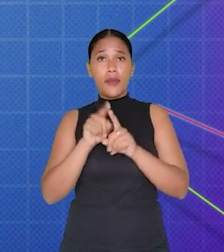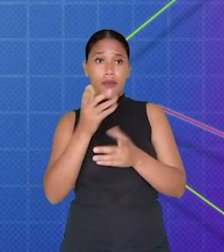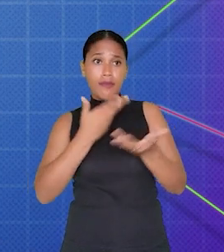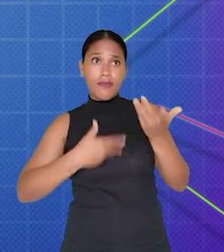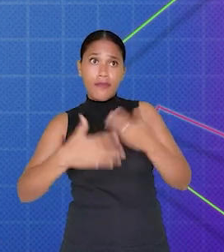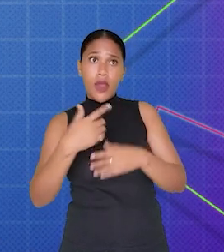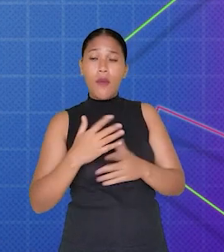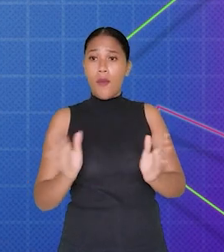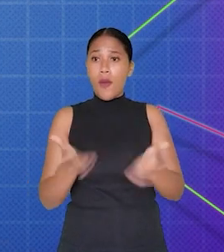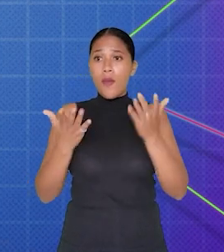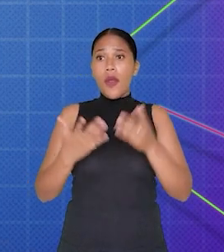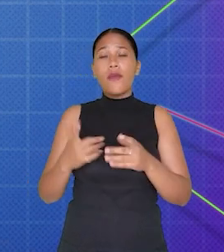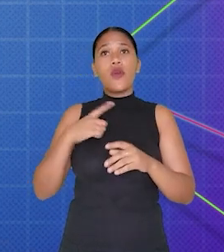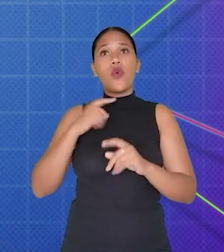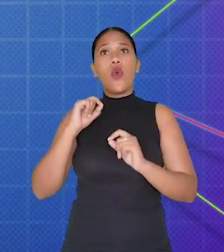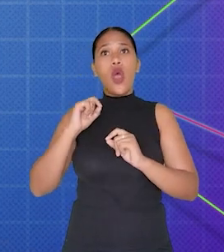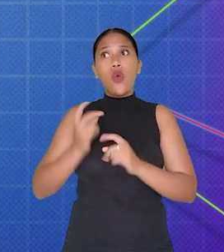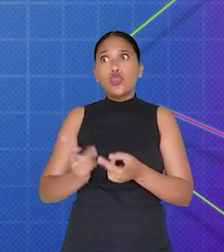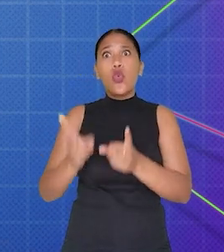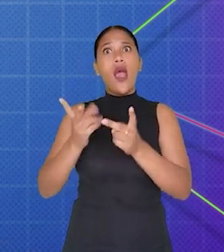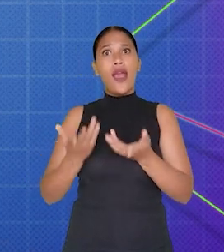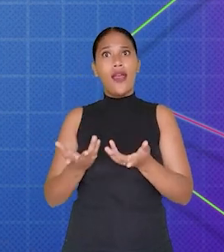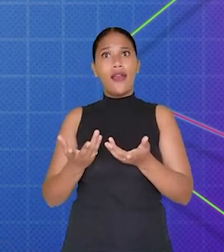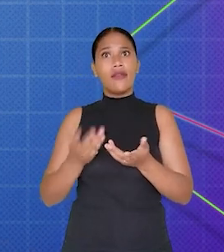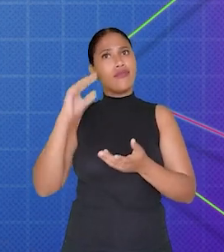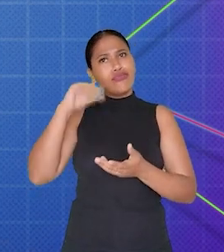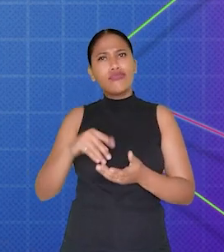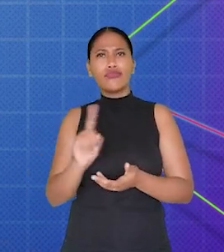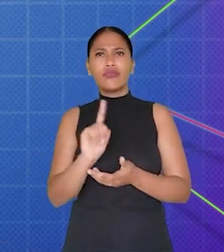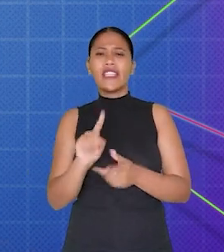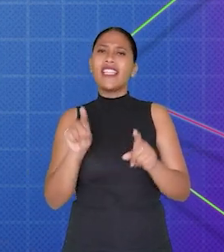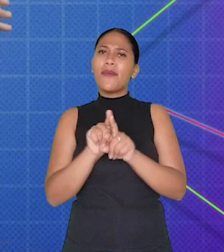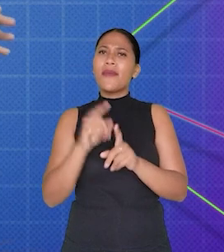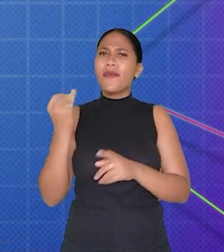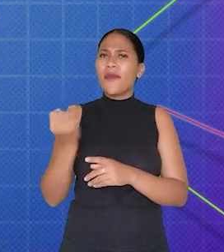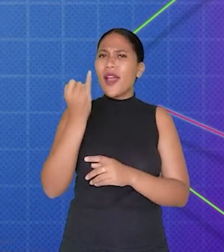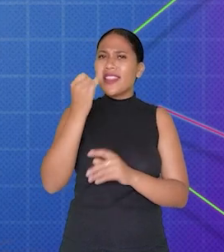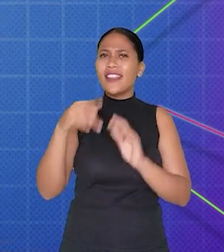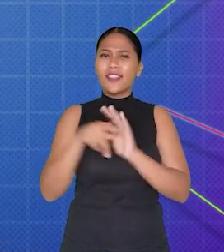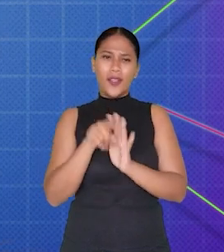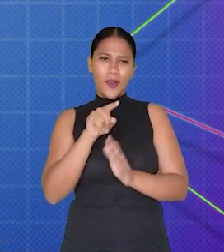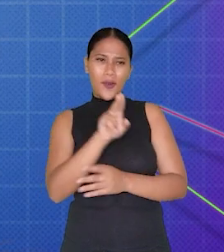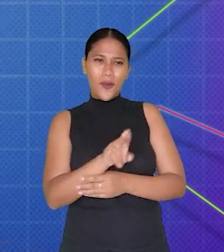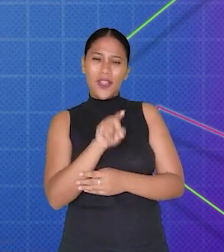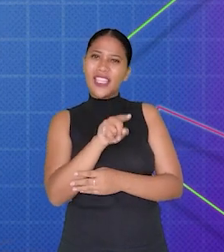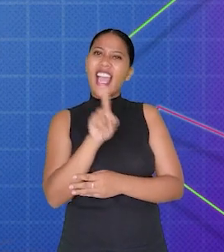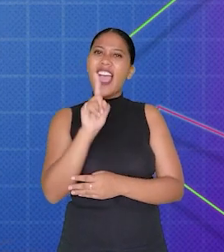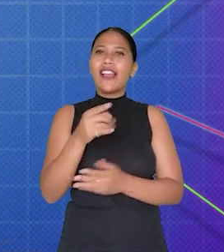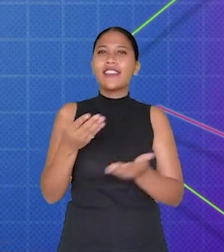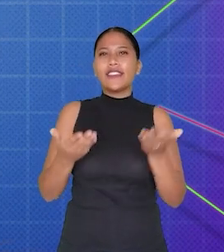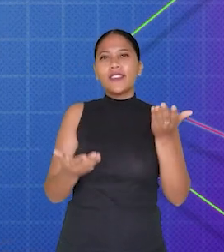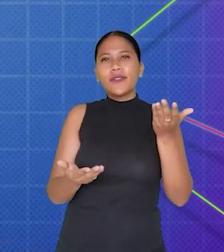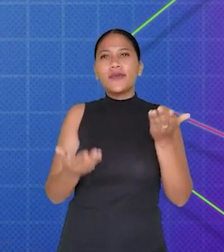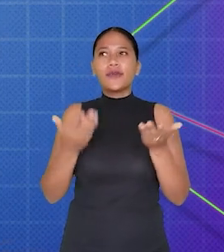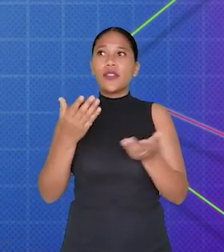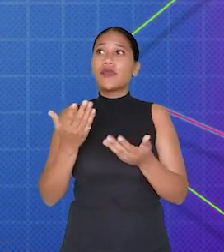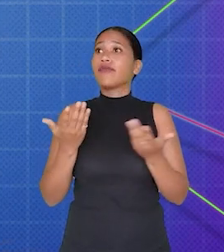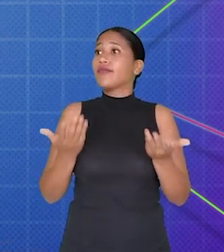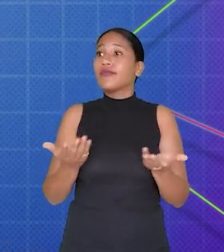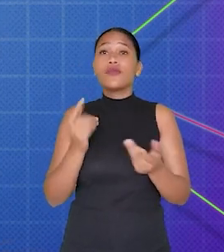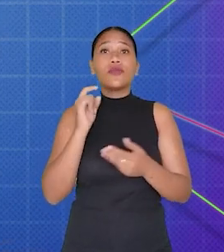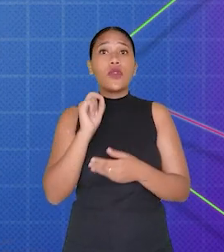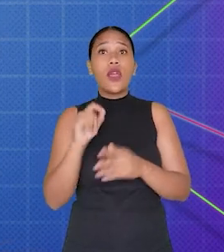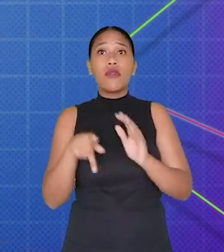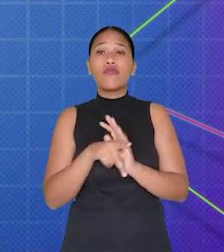e recompensas que motivem os jogadores a continuar jogando. Além disso, é importante que o percurso de uso dos elementos do jogo seja equilibrado,